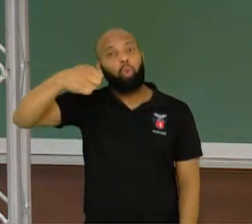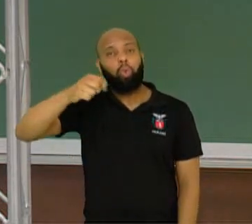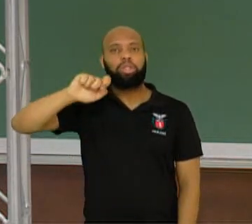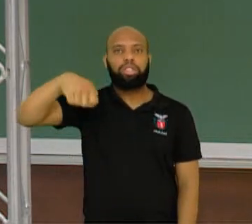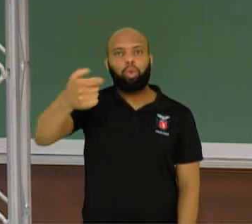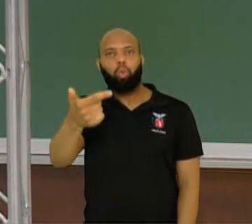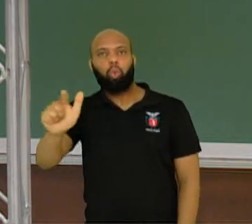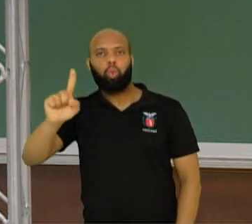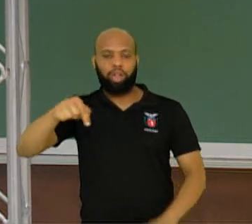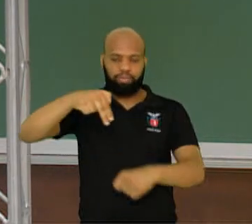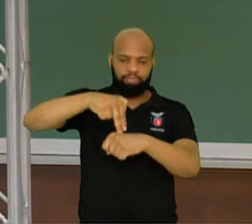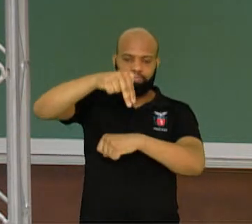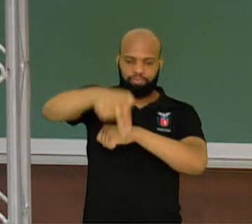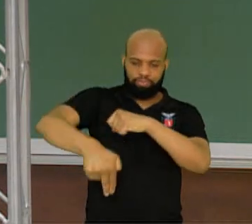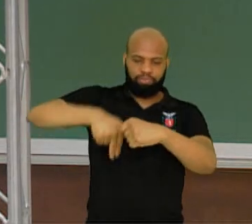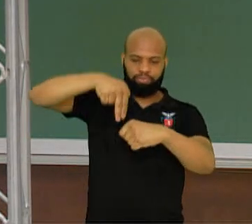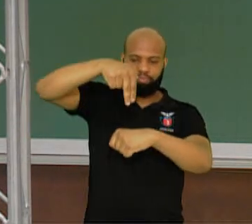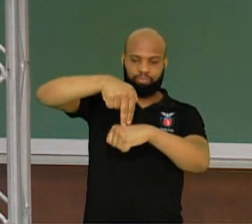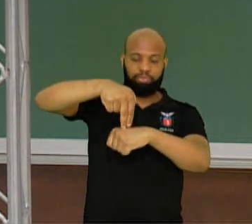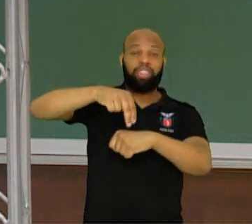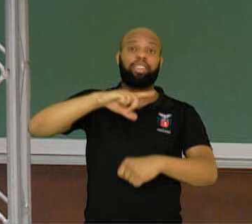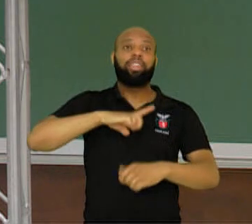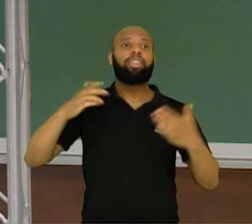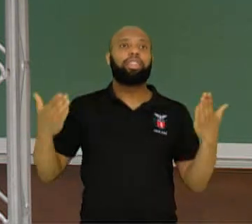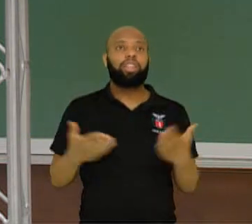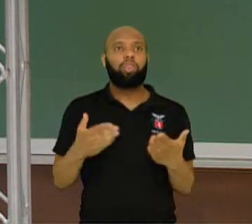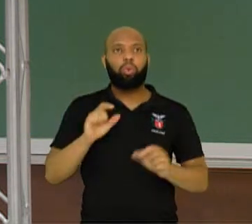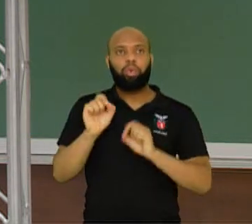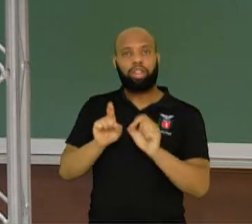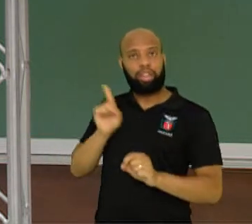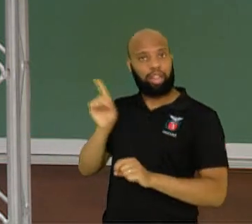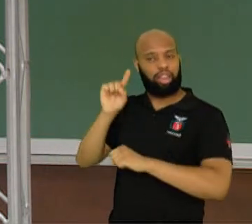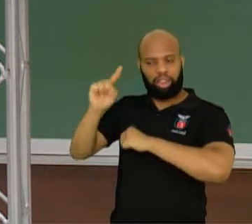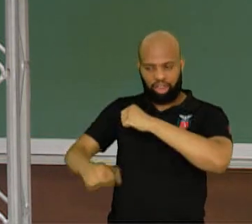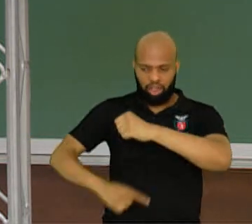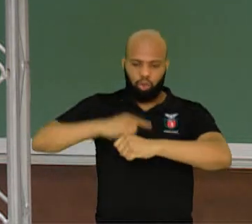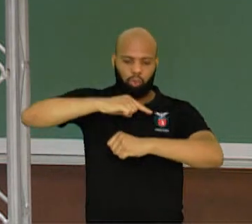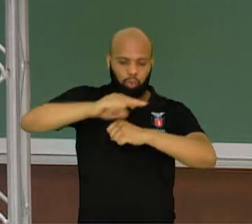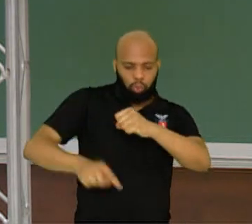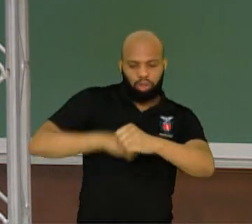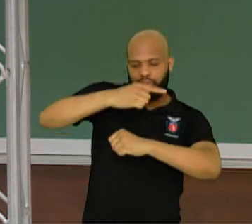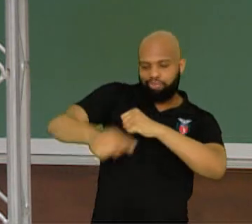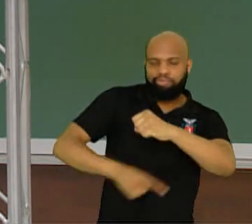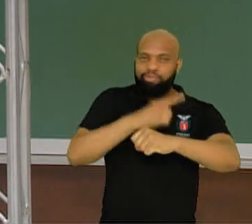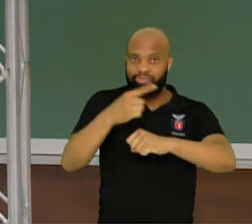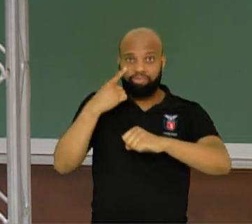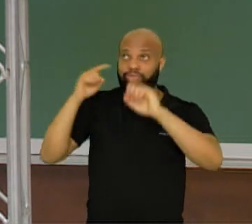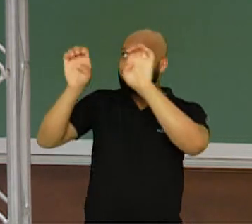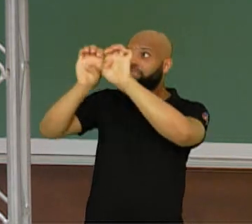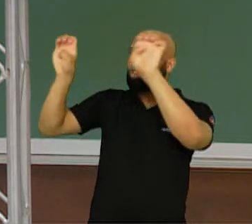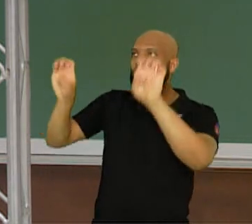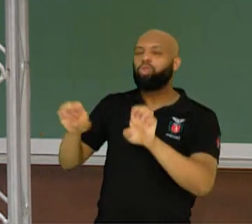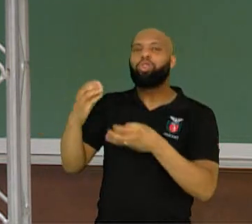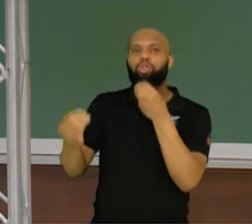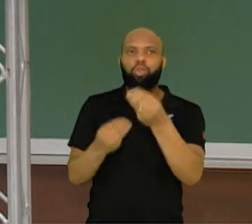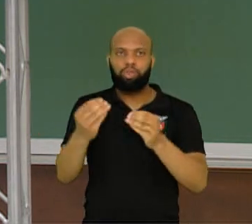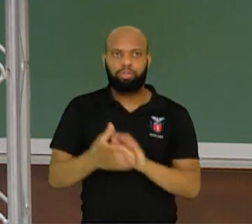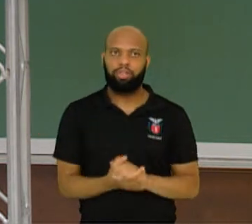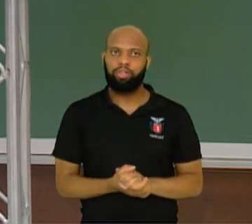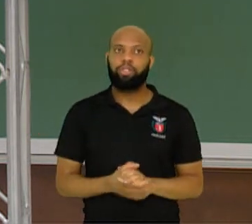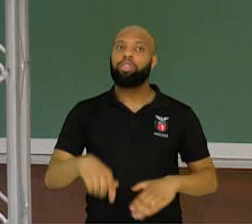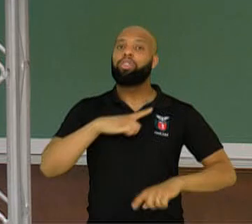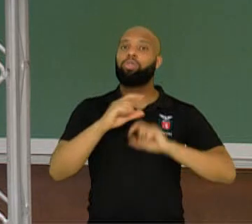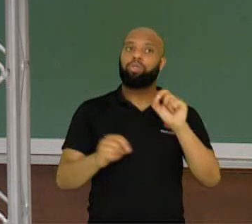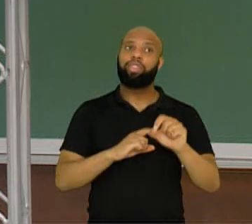imagem. Então, eu trago aqui para vocês um átomo. Átomo é essa estrutura aqui. O átomo